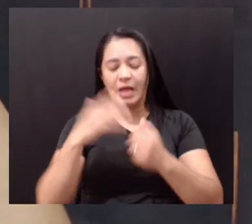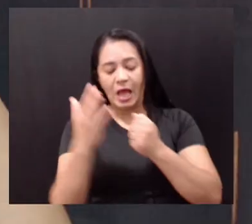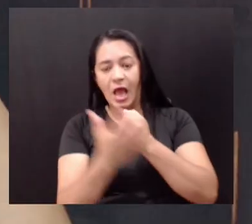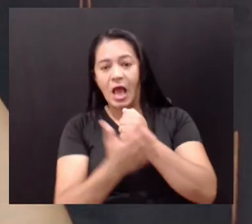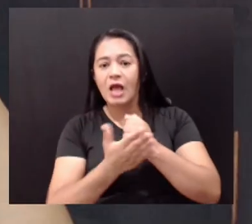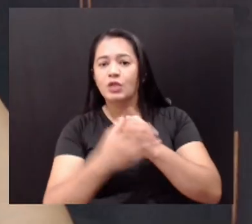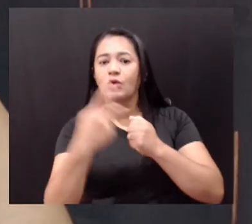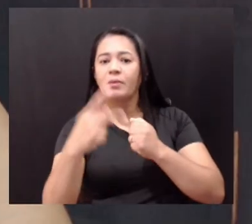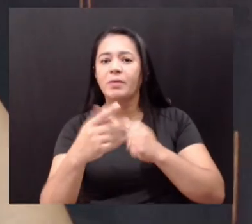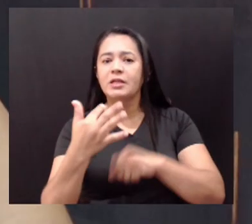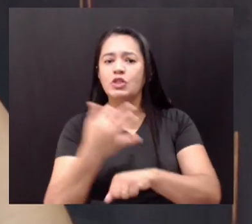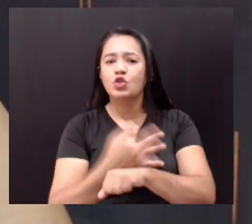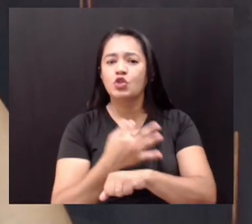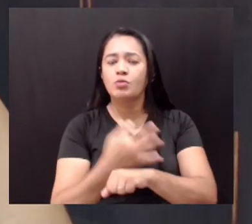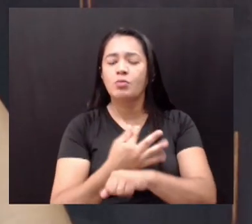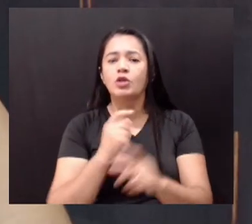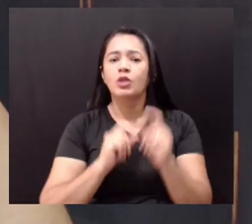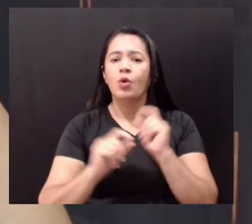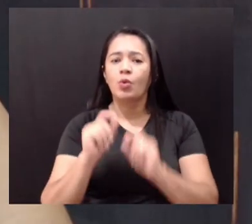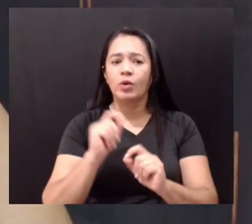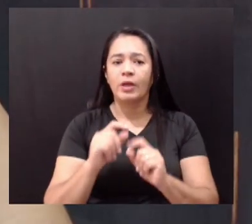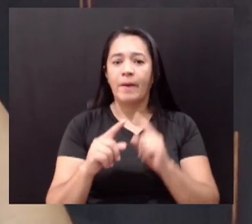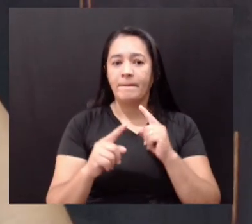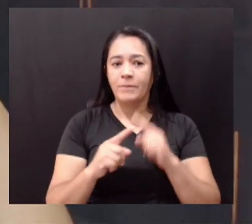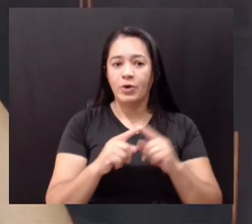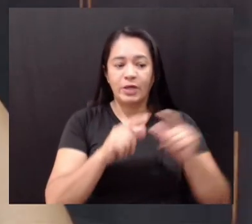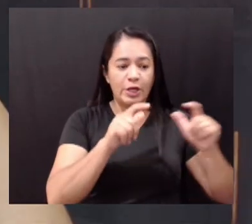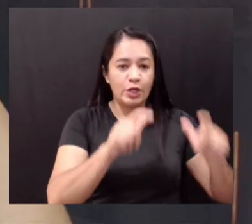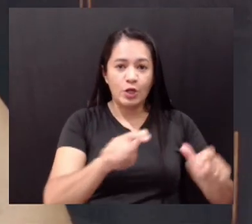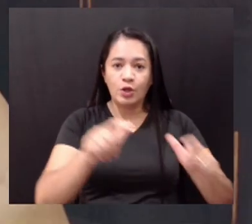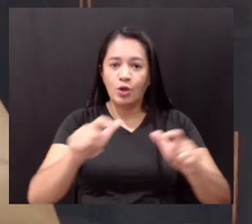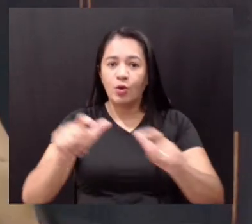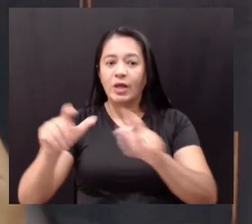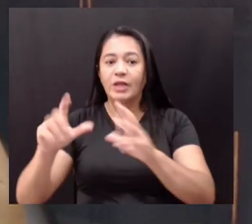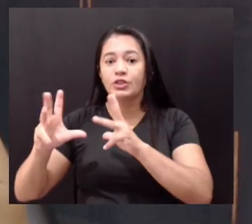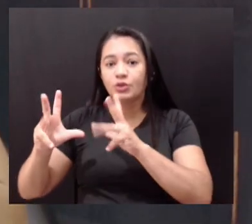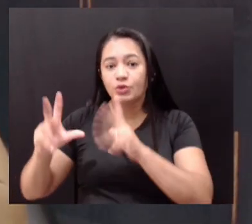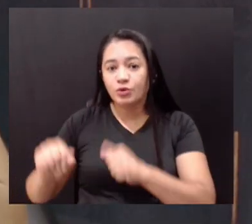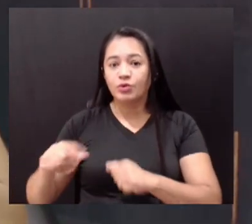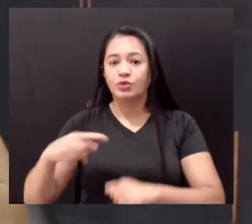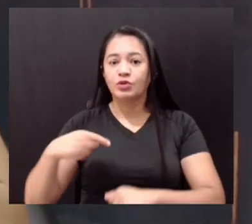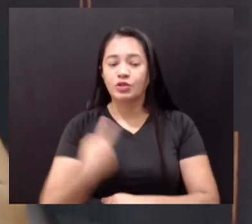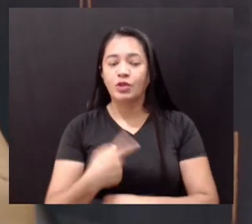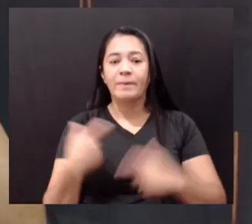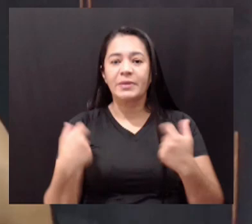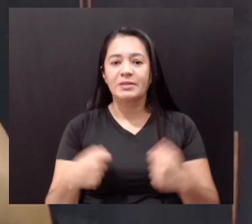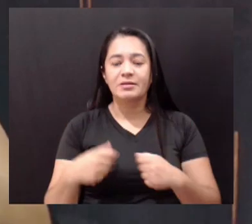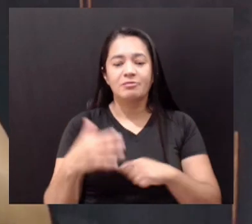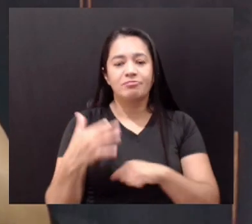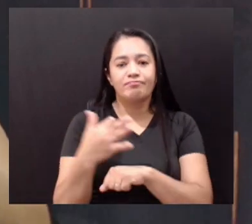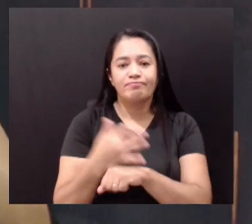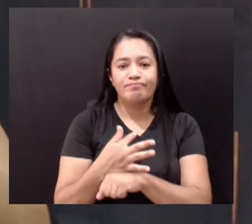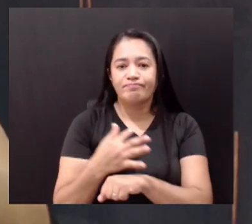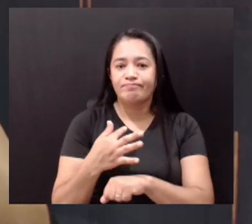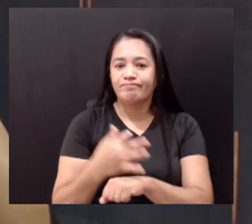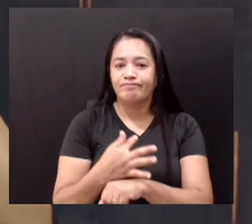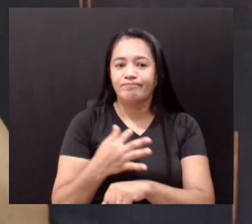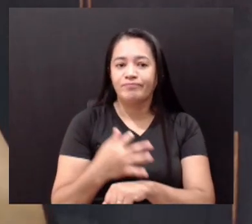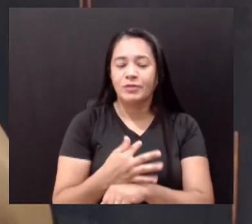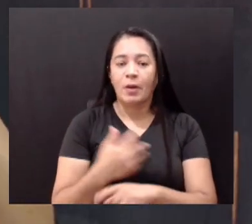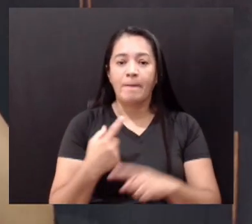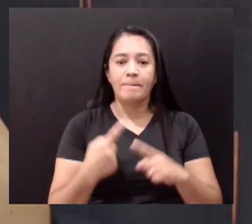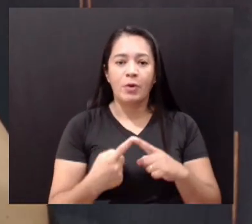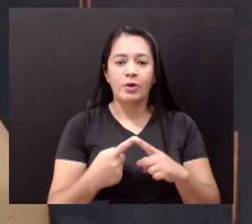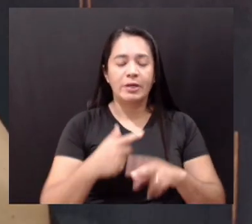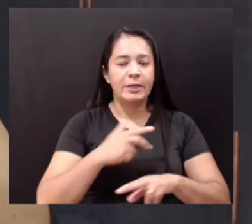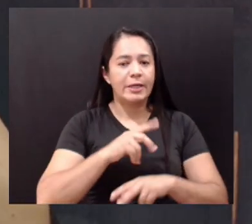não. Porque em todos os lugares a gente precisa fazer um exercício de tolerância, porque há uma diversidade de pessoas, cada um